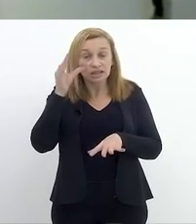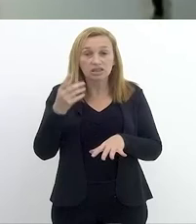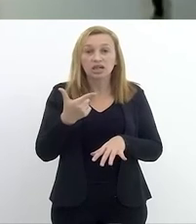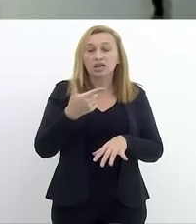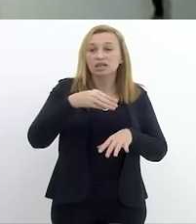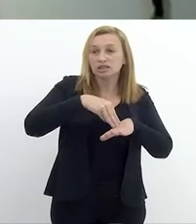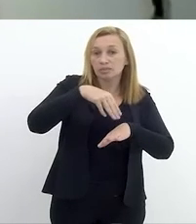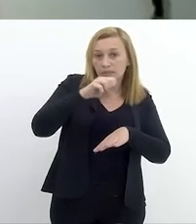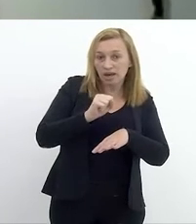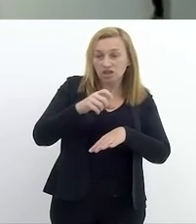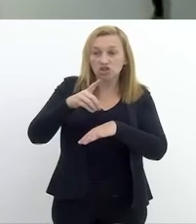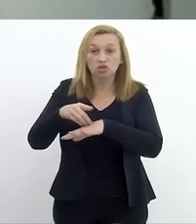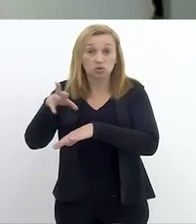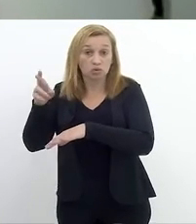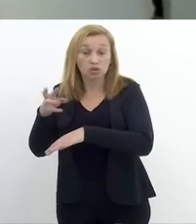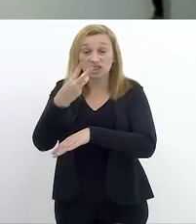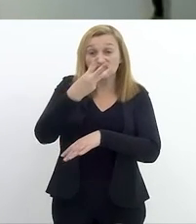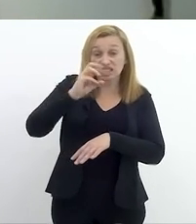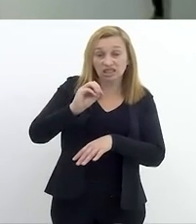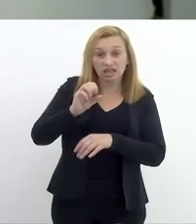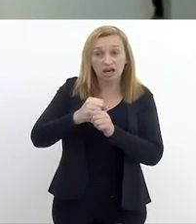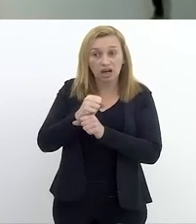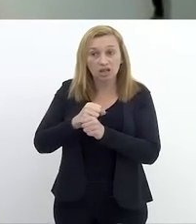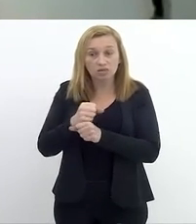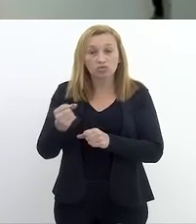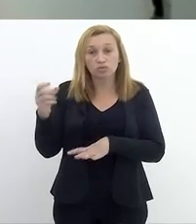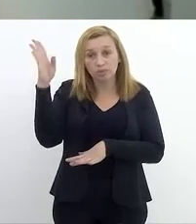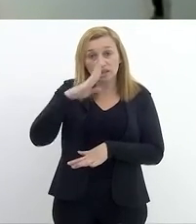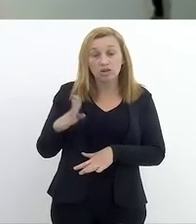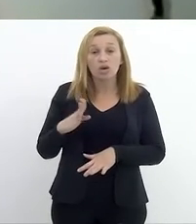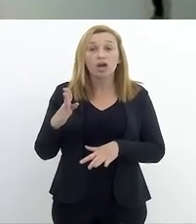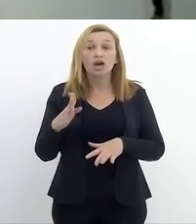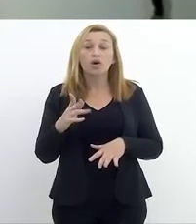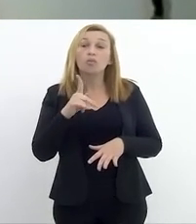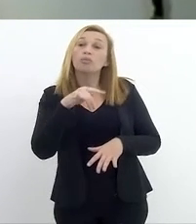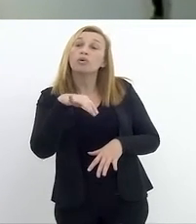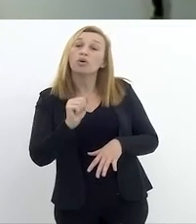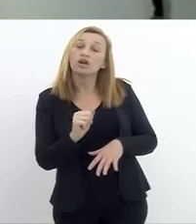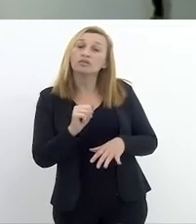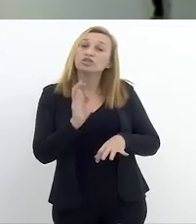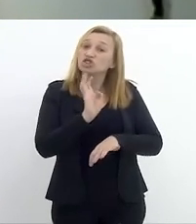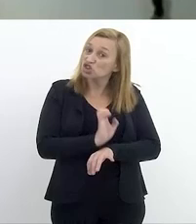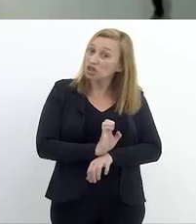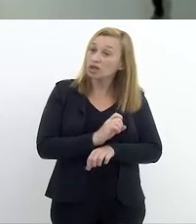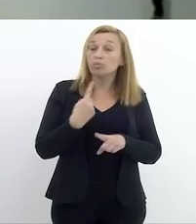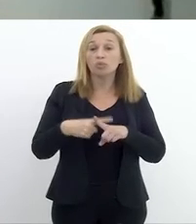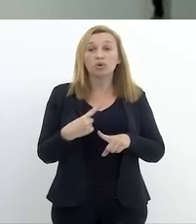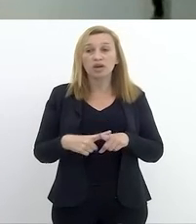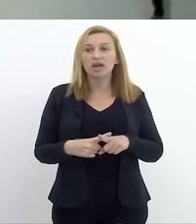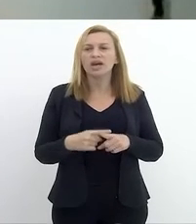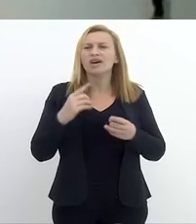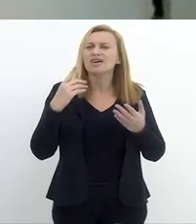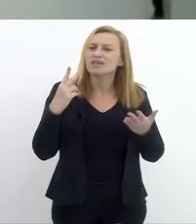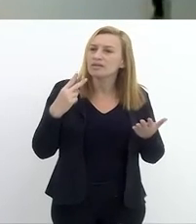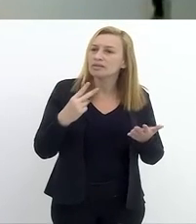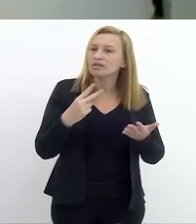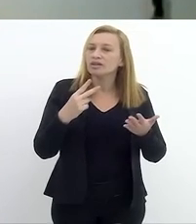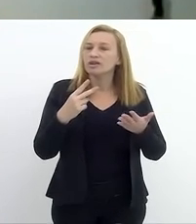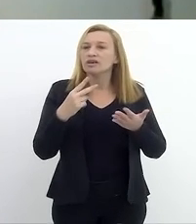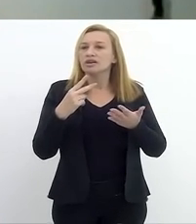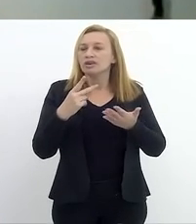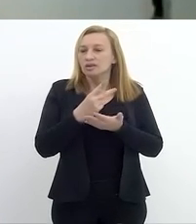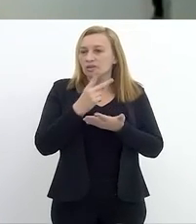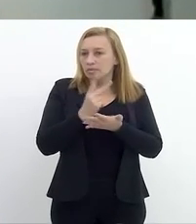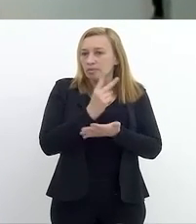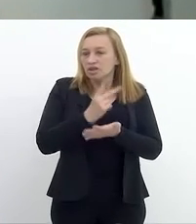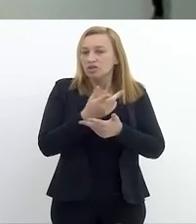30 anos de existência no Brasil e é um programa de Estado, porque, apesar das várias